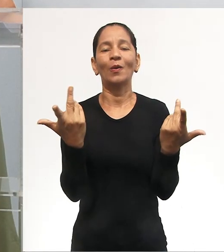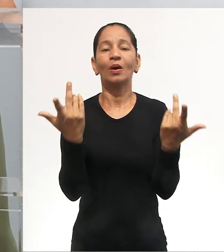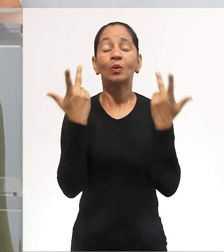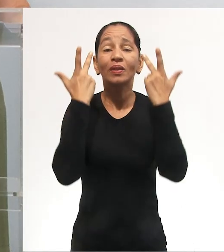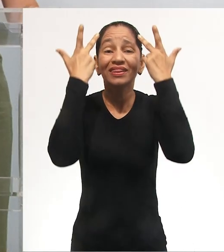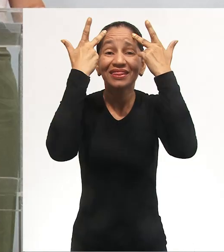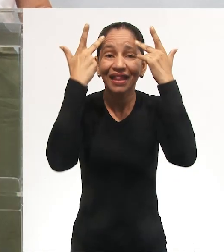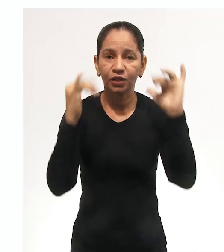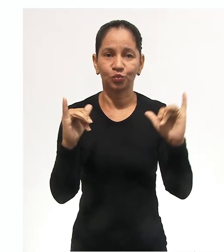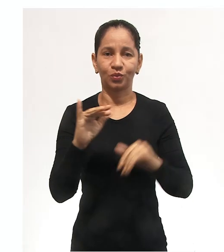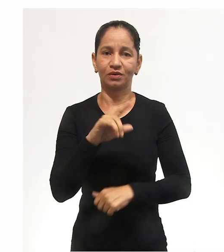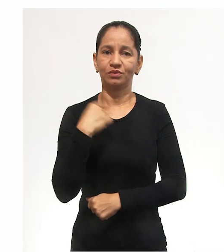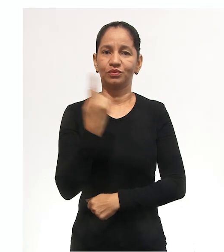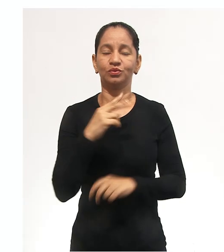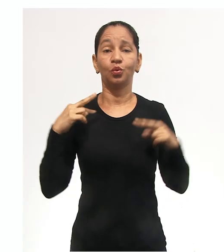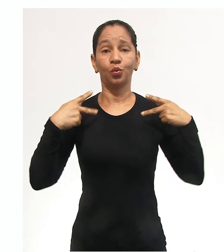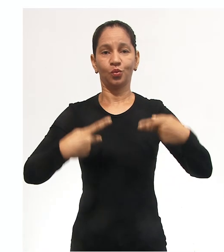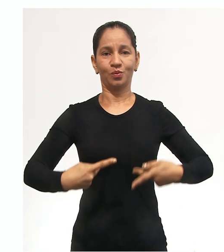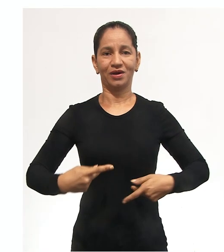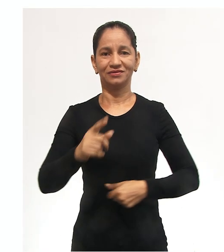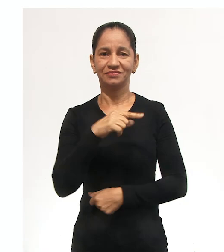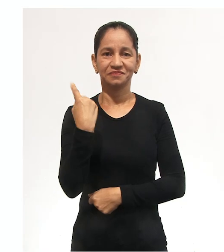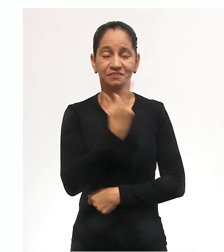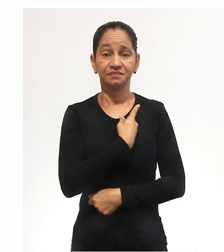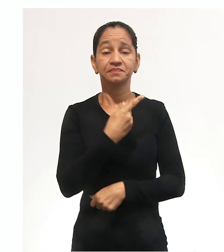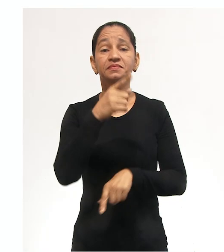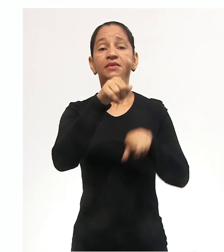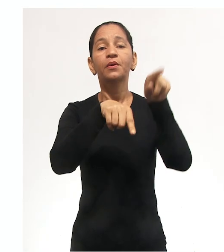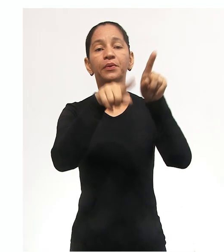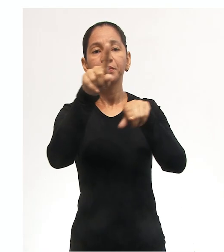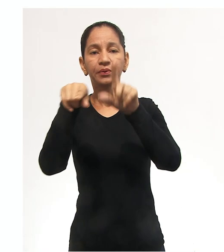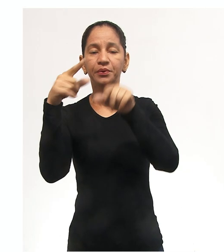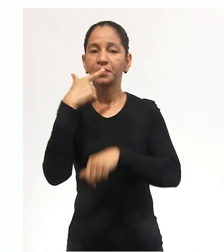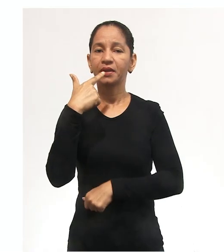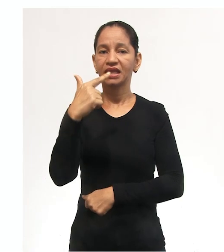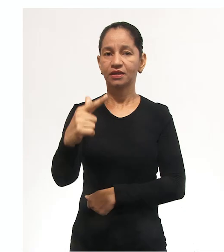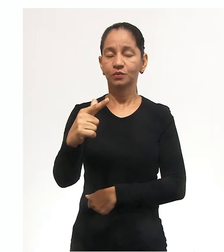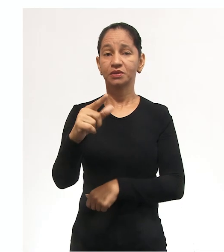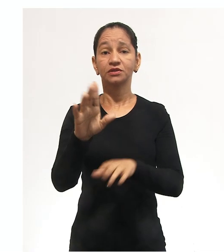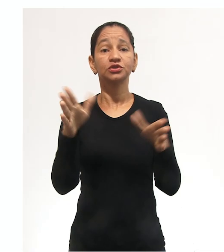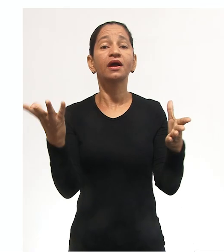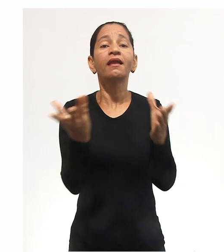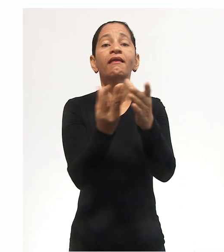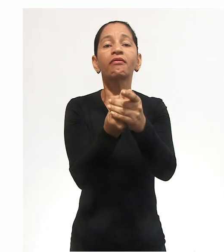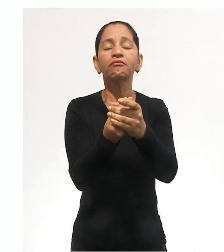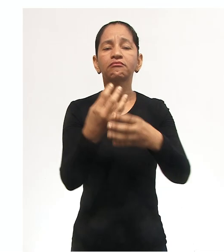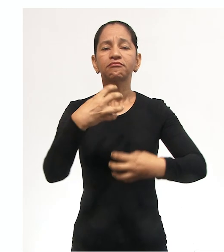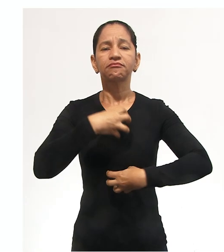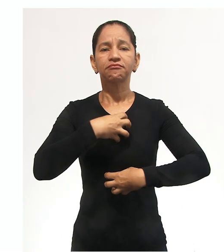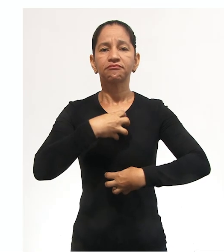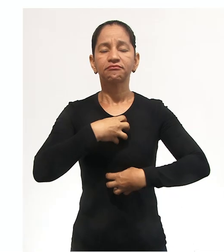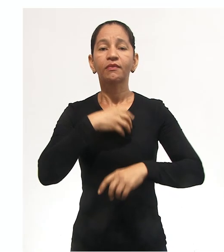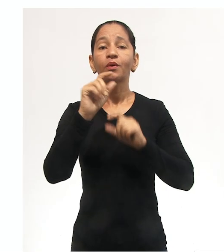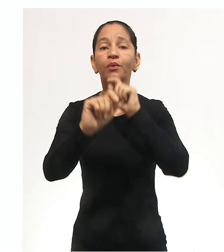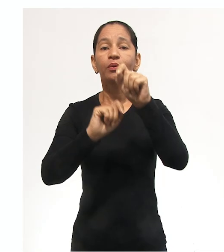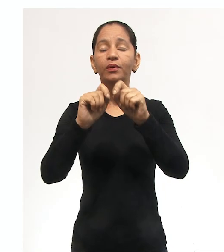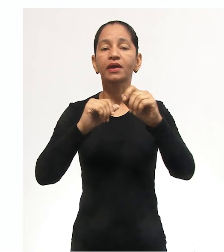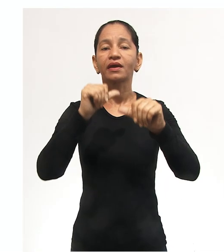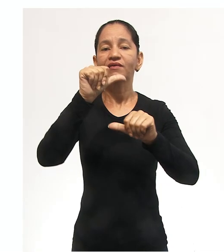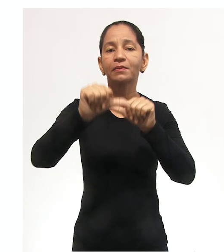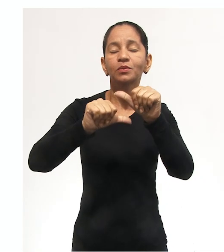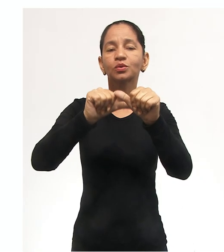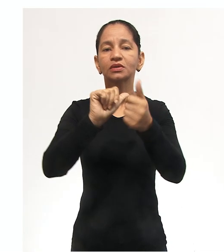natural. A variação linguística, então, portanto, é o modo como a língua se modifica